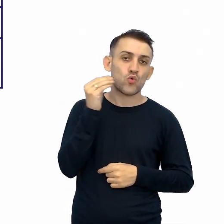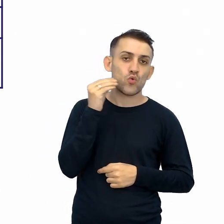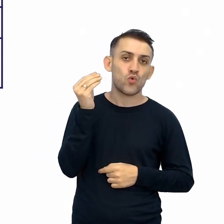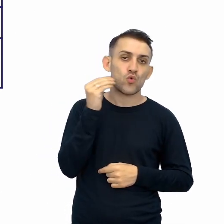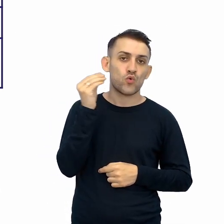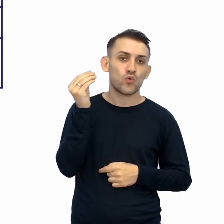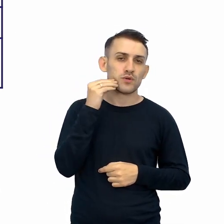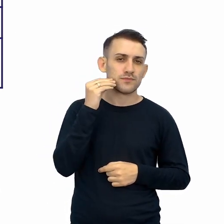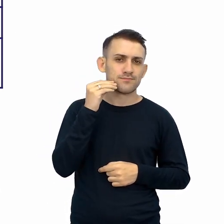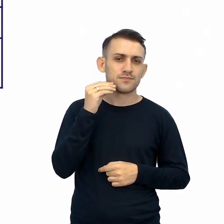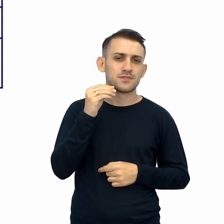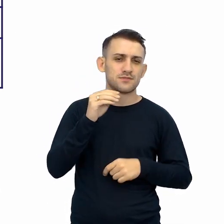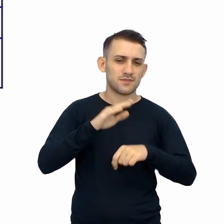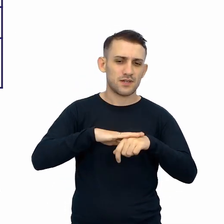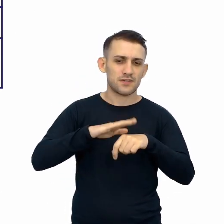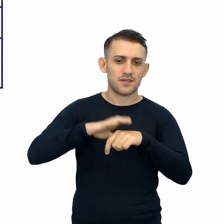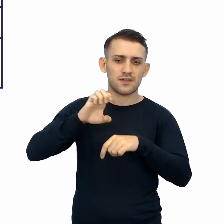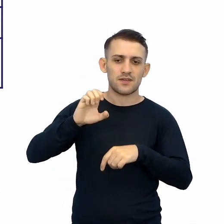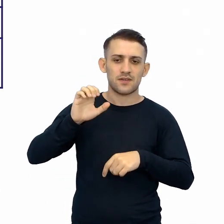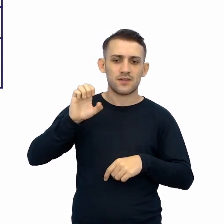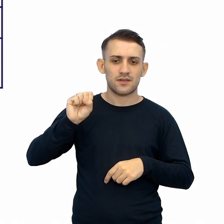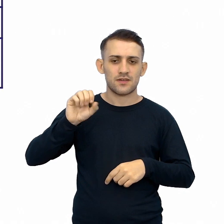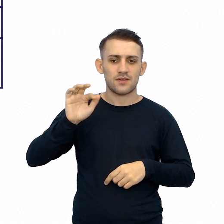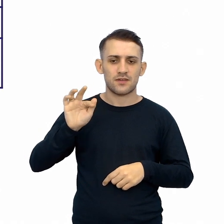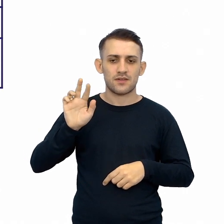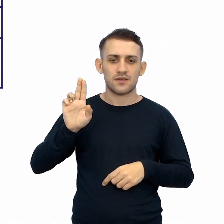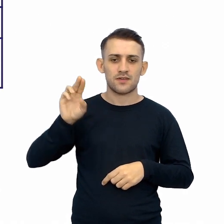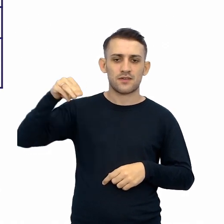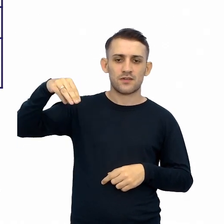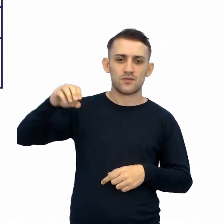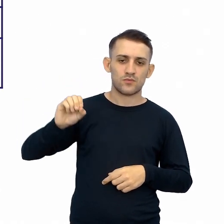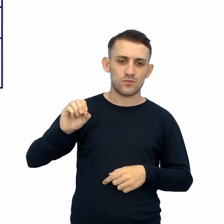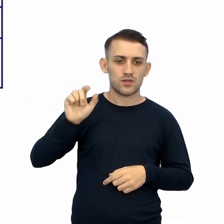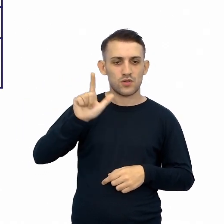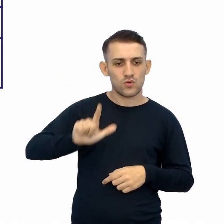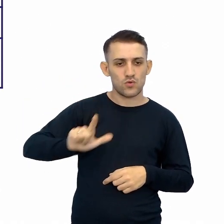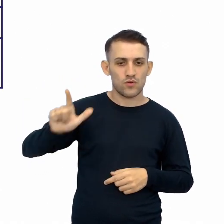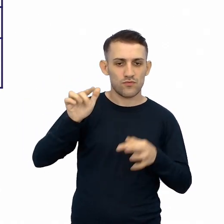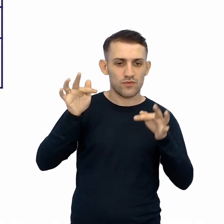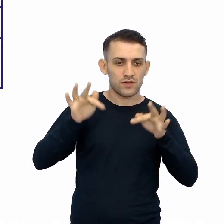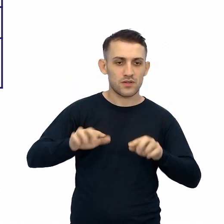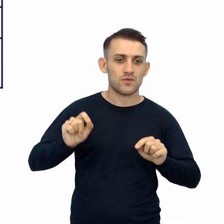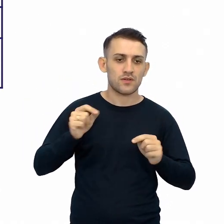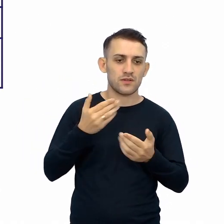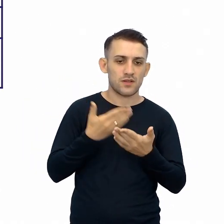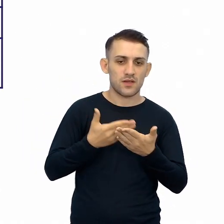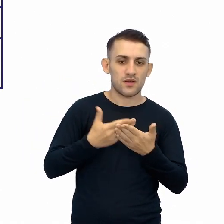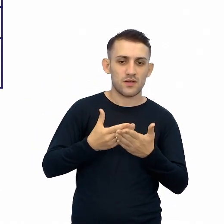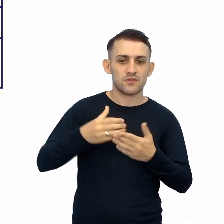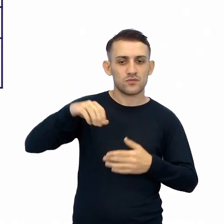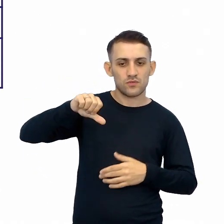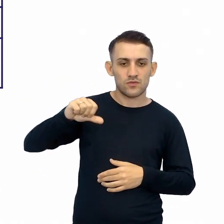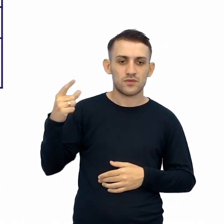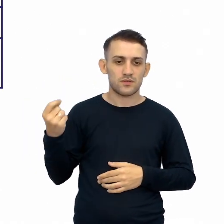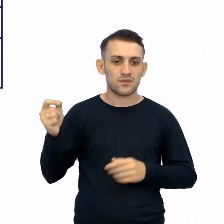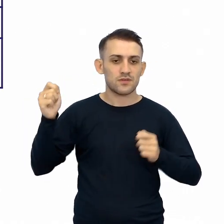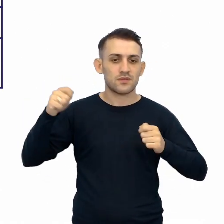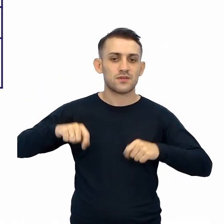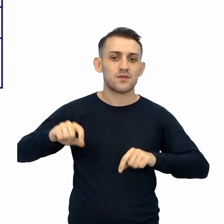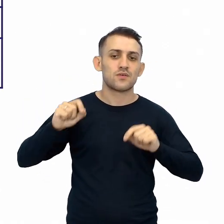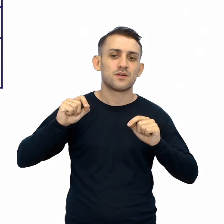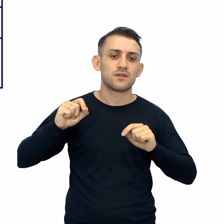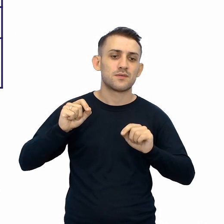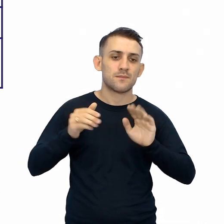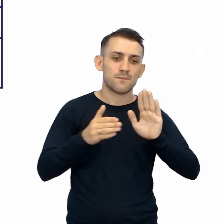oportunidade de escolha, tá? E, claro, finalmente, nas aulas 9 e 10, chegou a hora